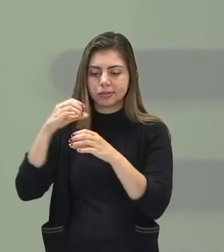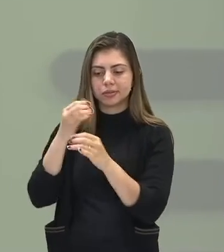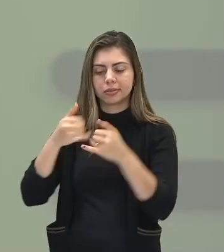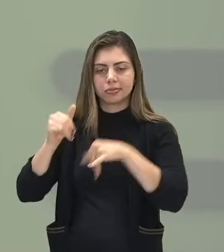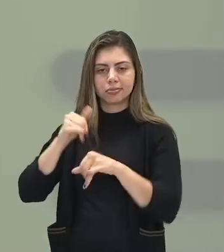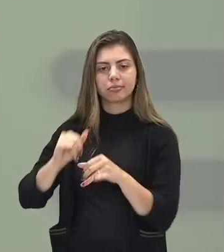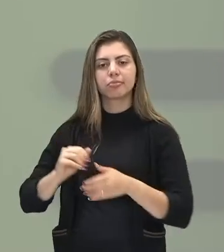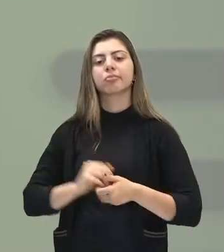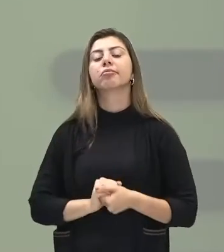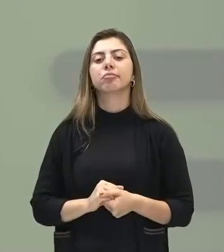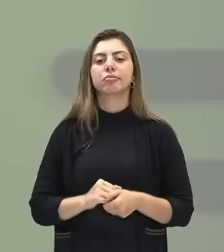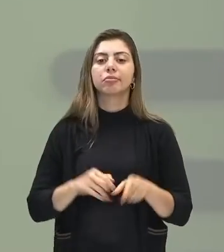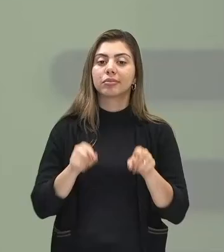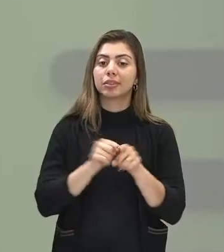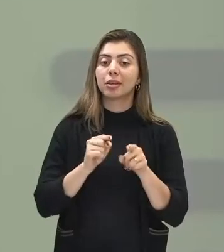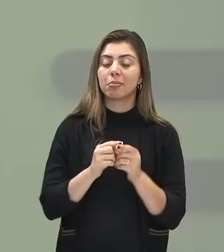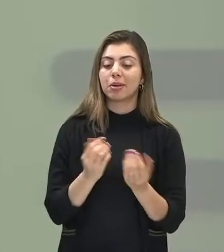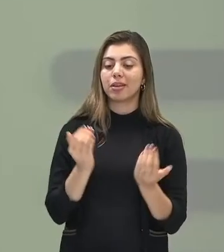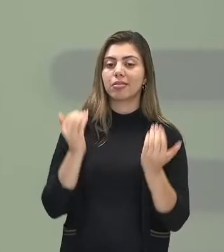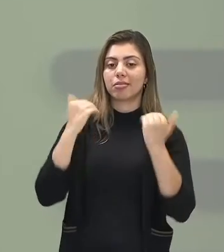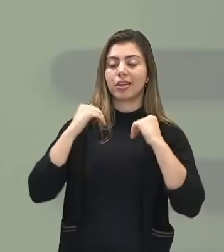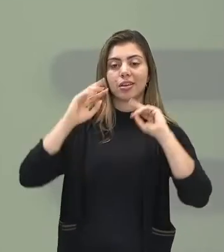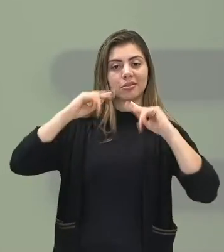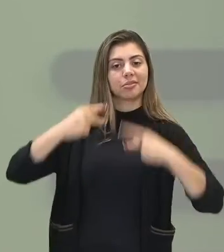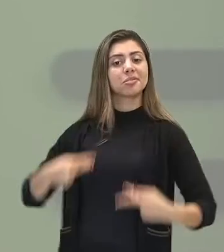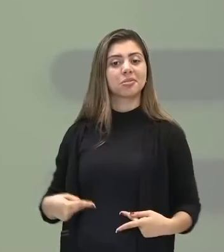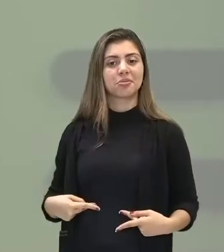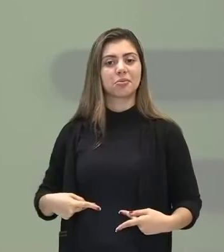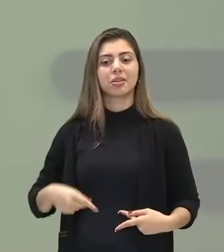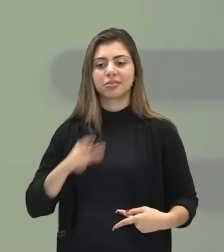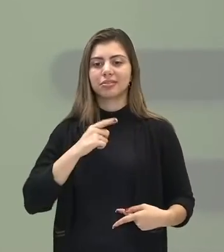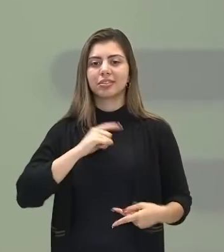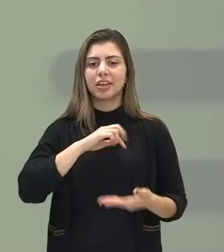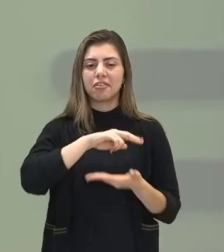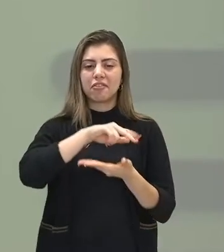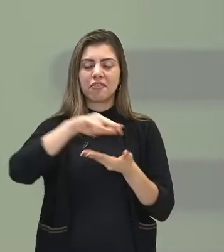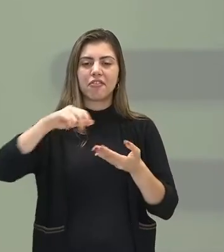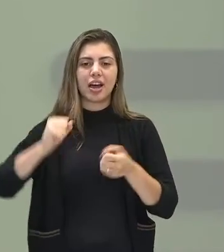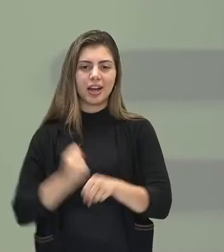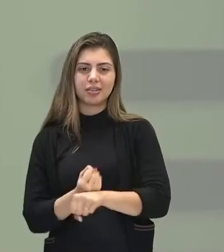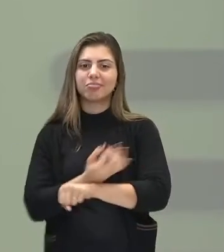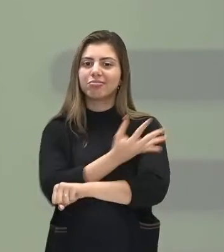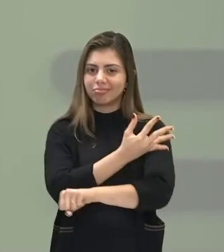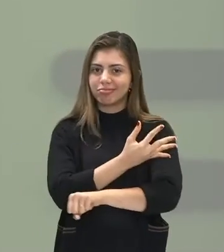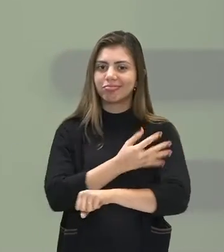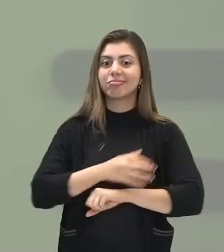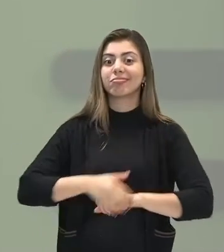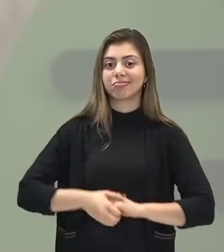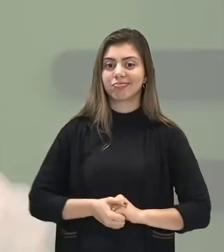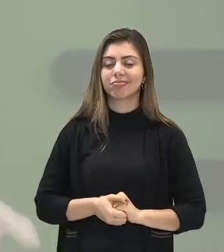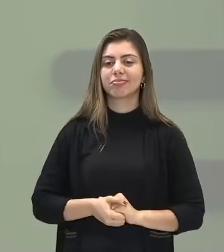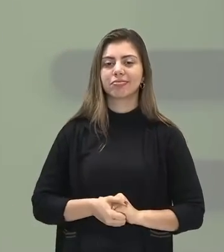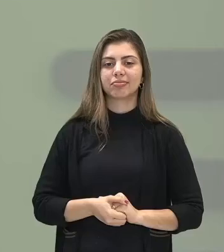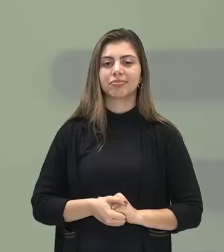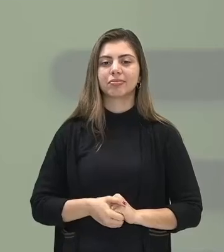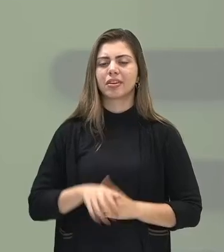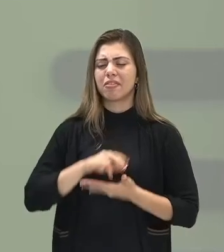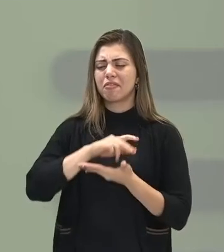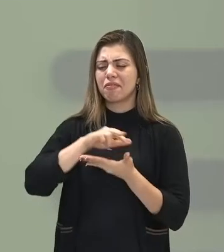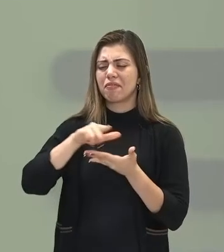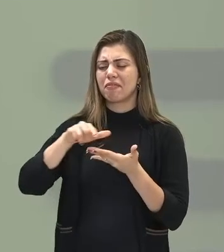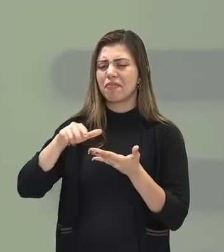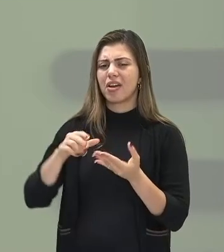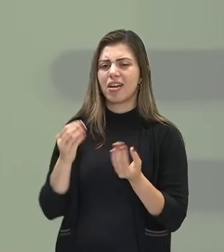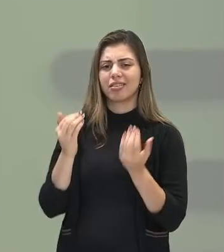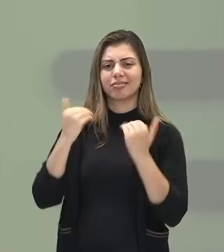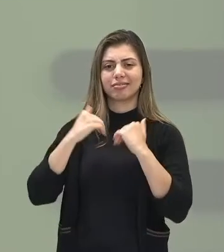ocorre também no nosso organismo. Quantas reações exotérmicas estão ocorrendo agora no meu organismo? Várias,